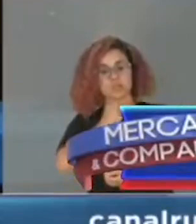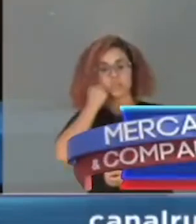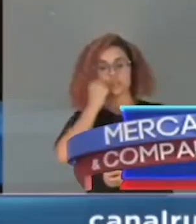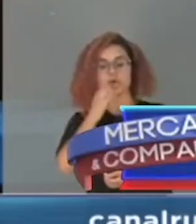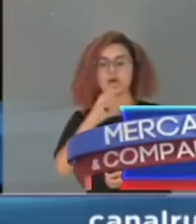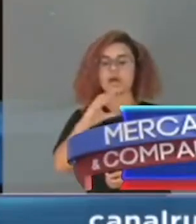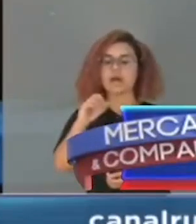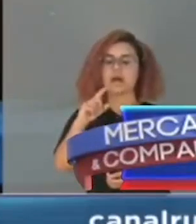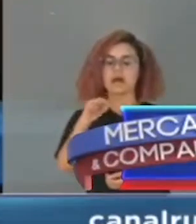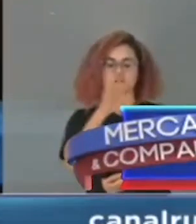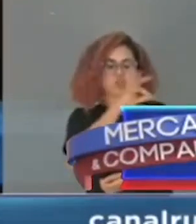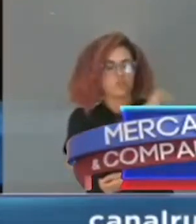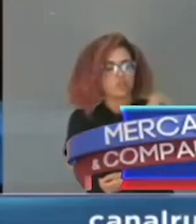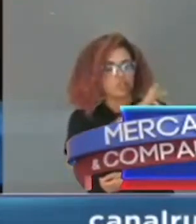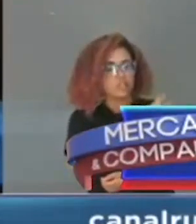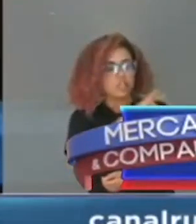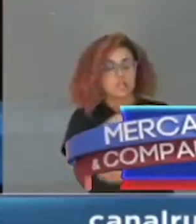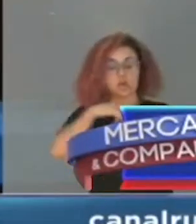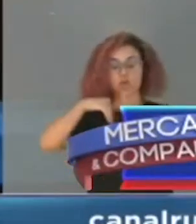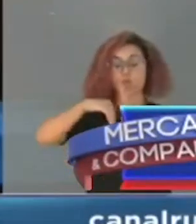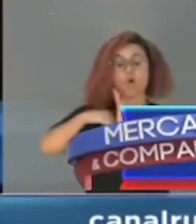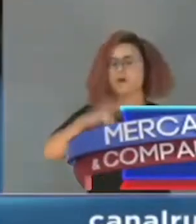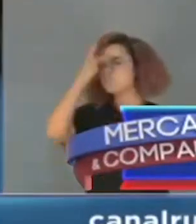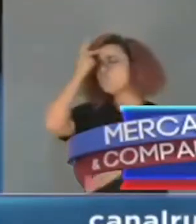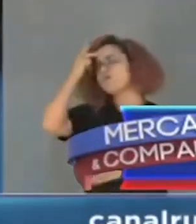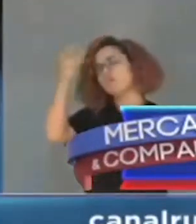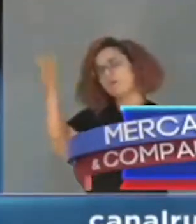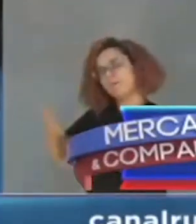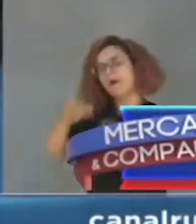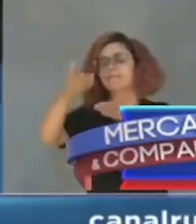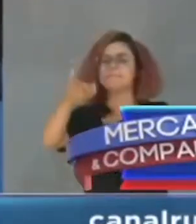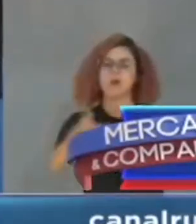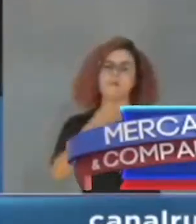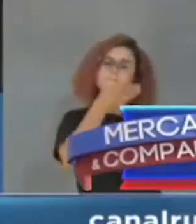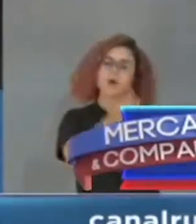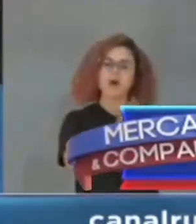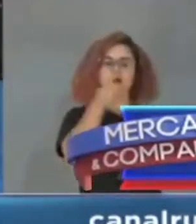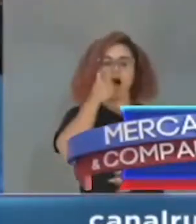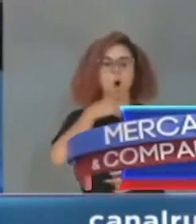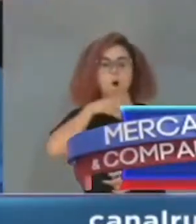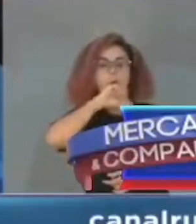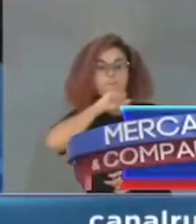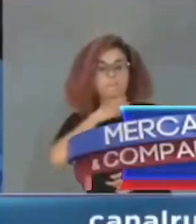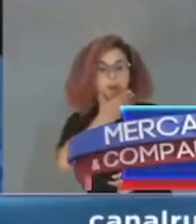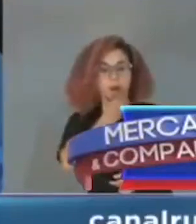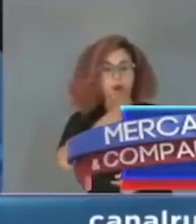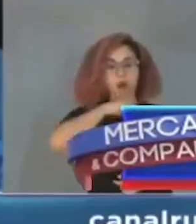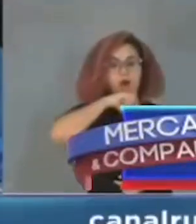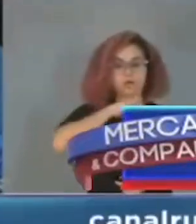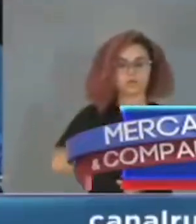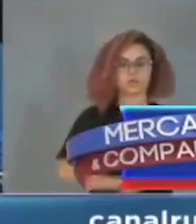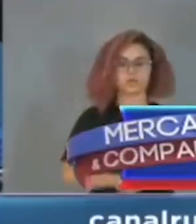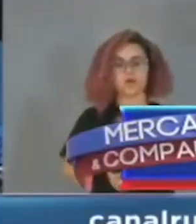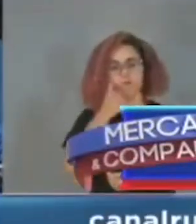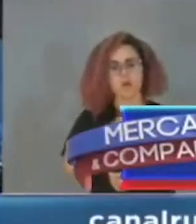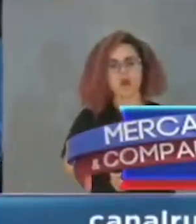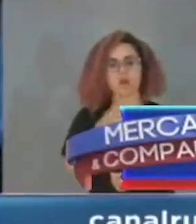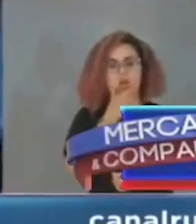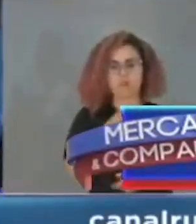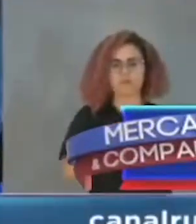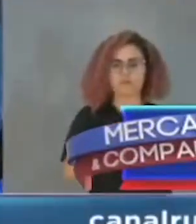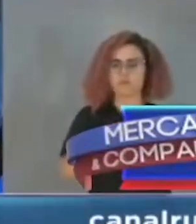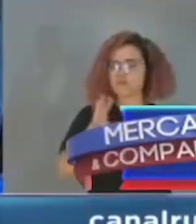Deputados Lembrando que a PEC que cria o estado de emergência para ampliar os benefícios sociais às vésperas da eleição